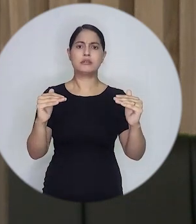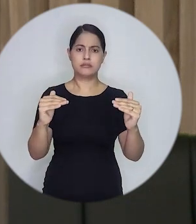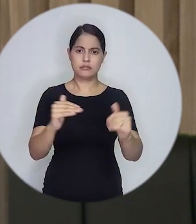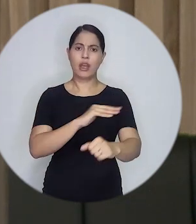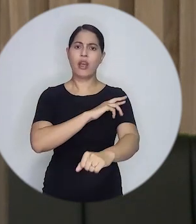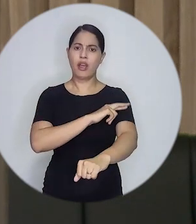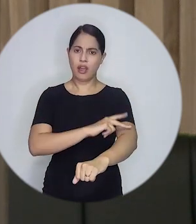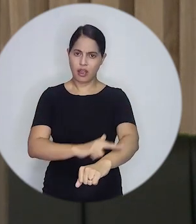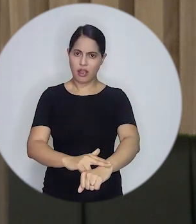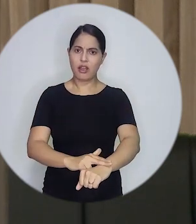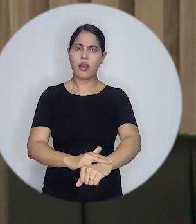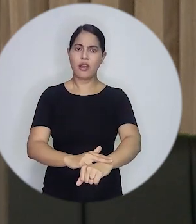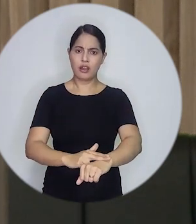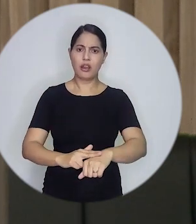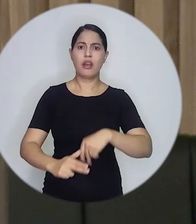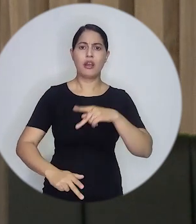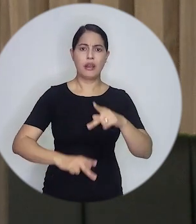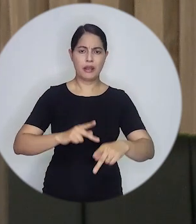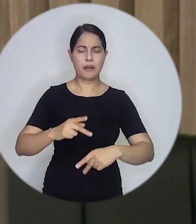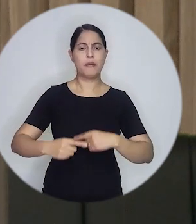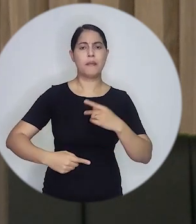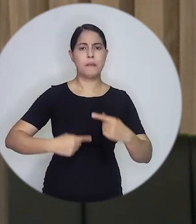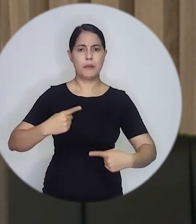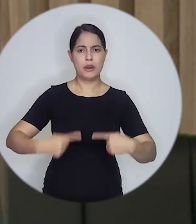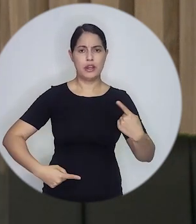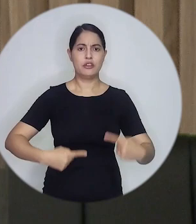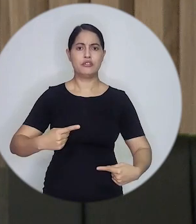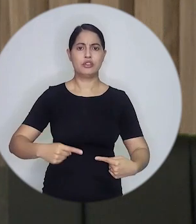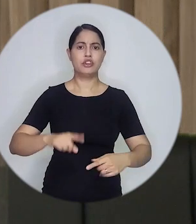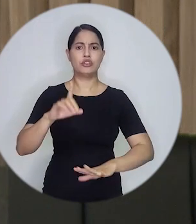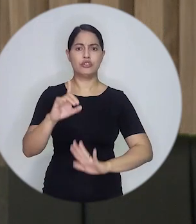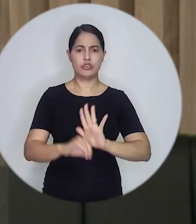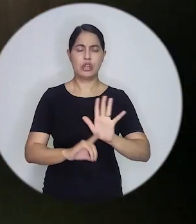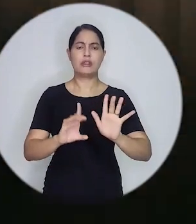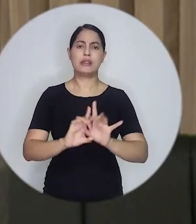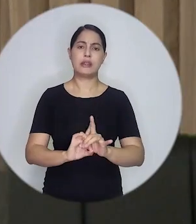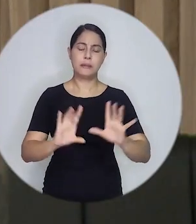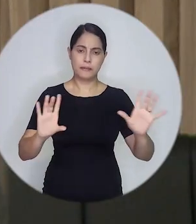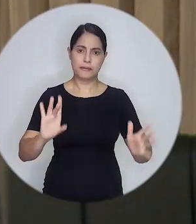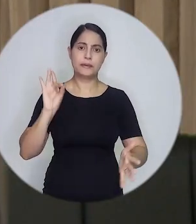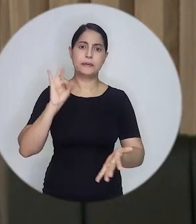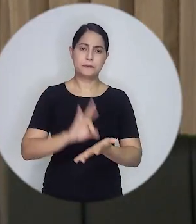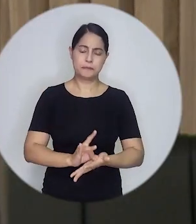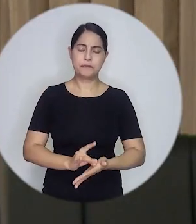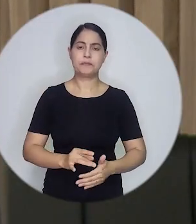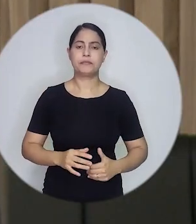superioridade ética e política do Estado Democrático de Direito.